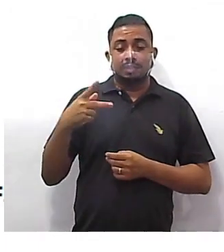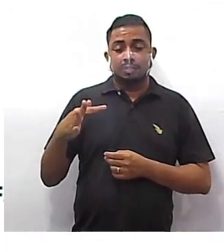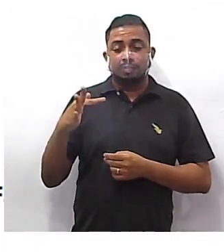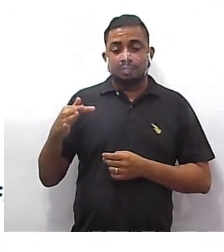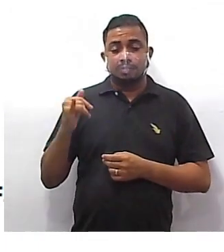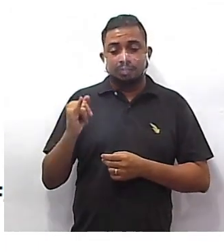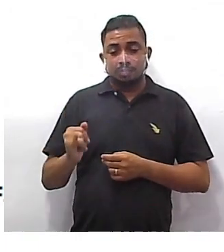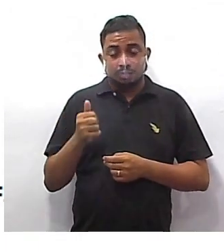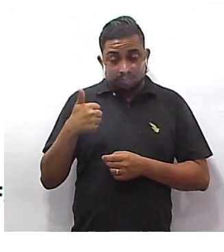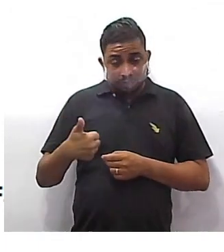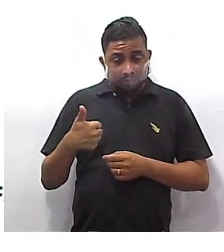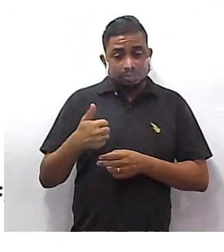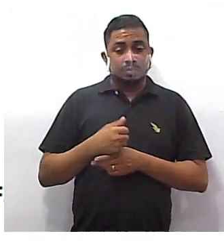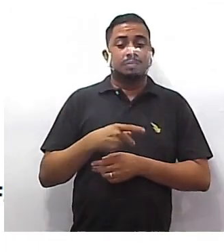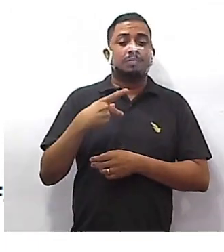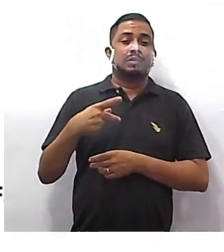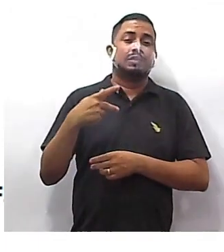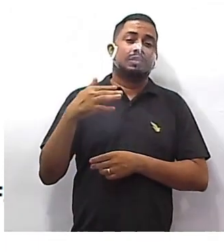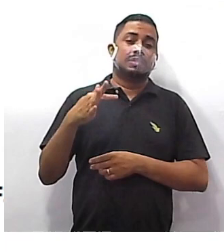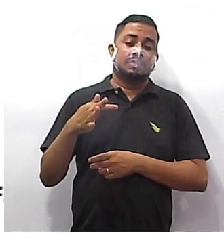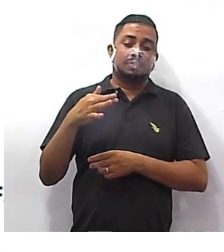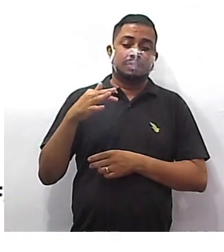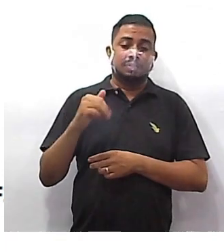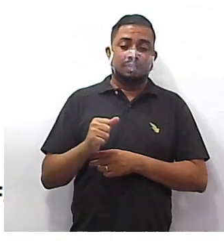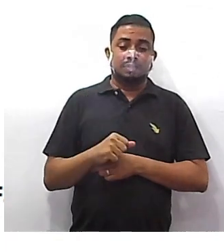PFF1S, PF1S,